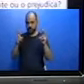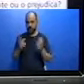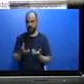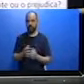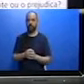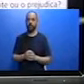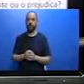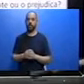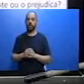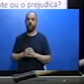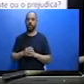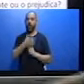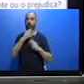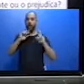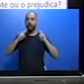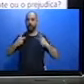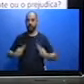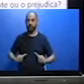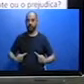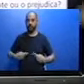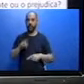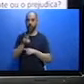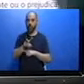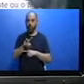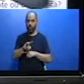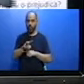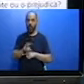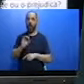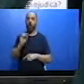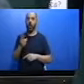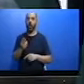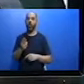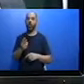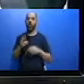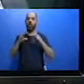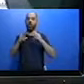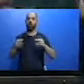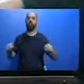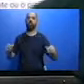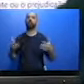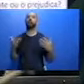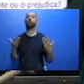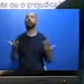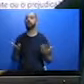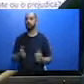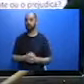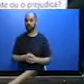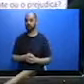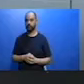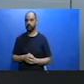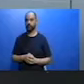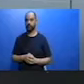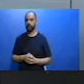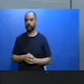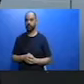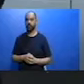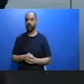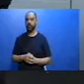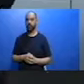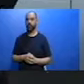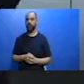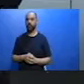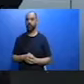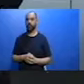humano cuida bem desse meio ambiente ou prejudica olhando aqui será que o homem tá cuidando